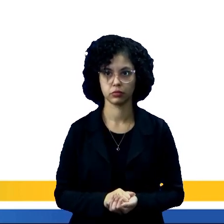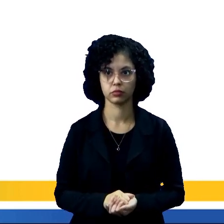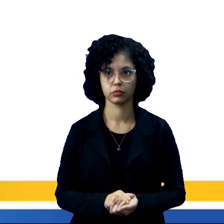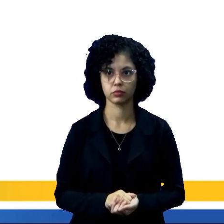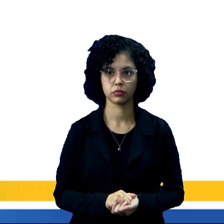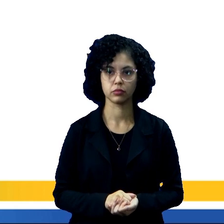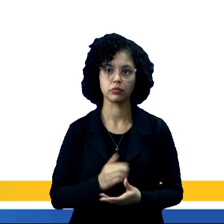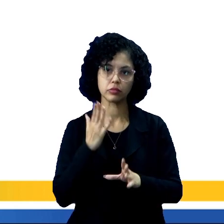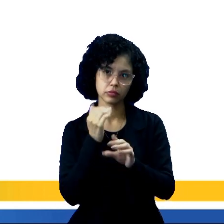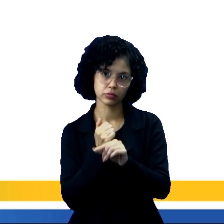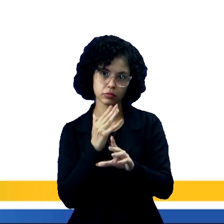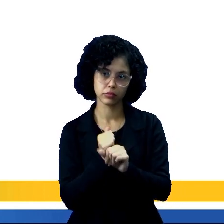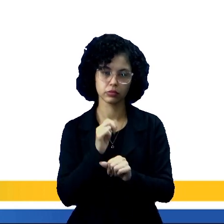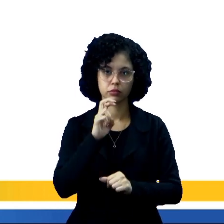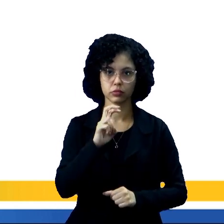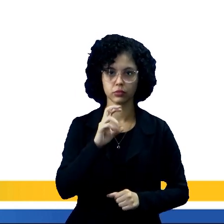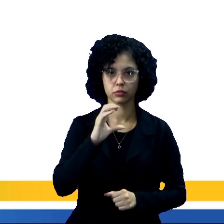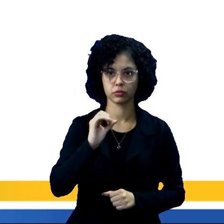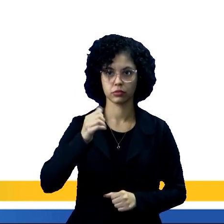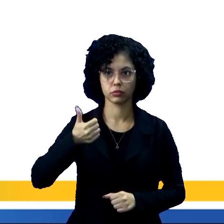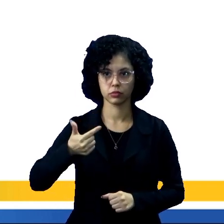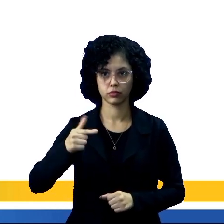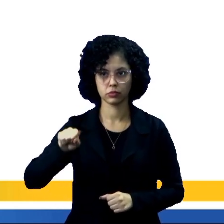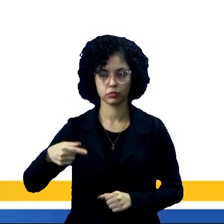igual a 157 mais